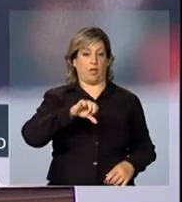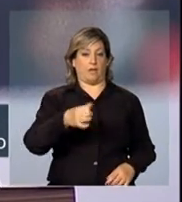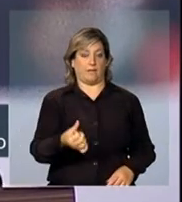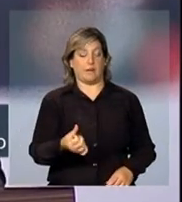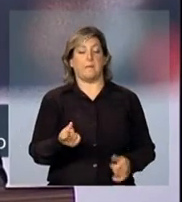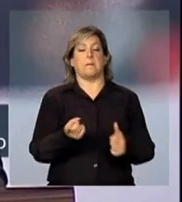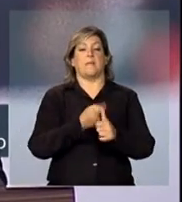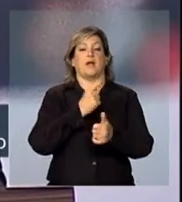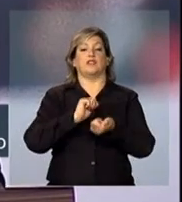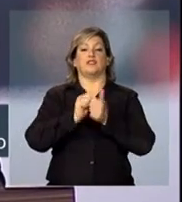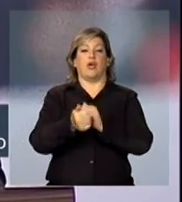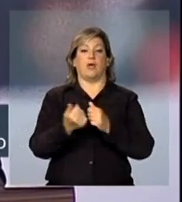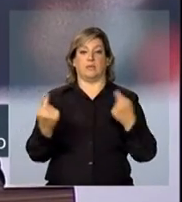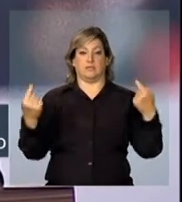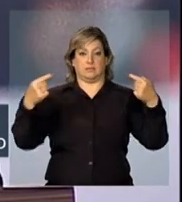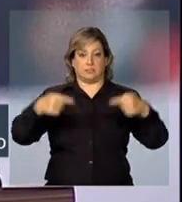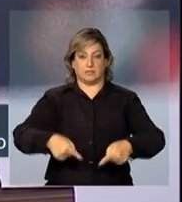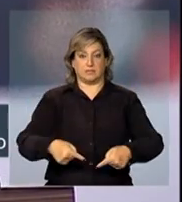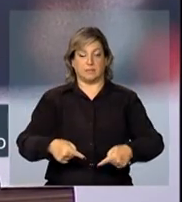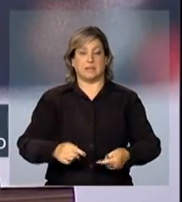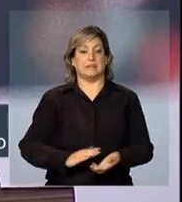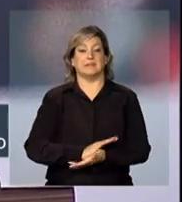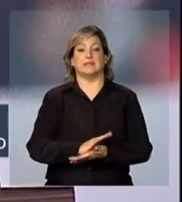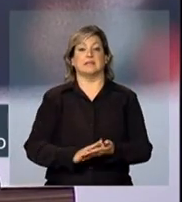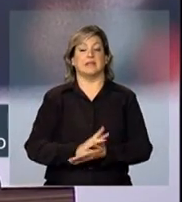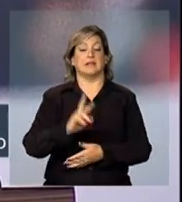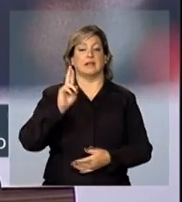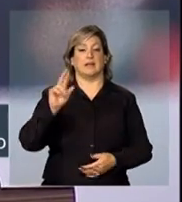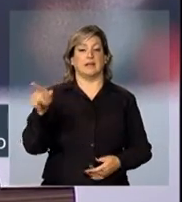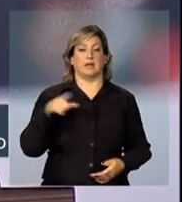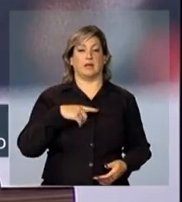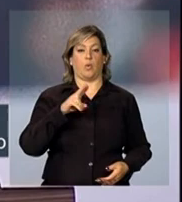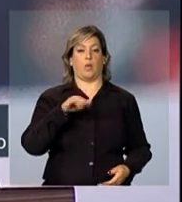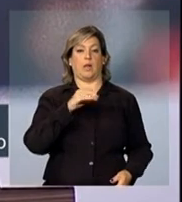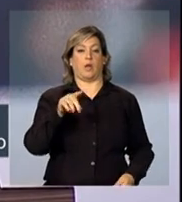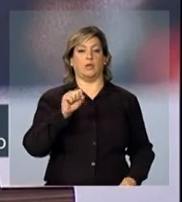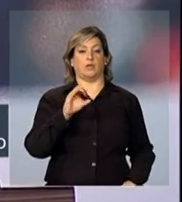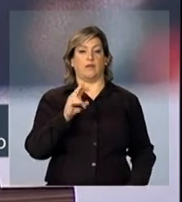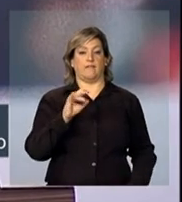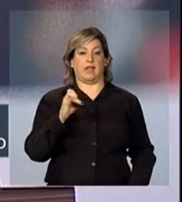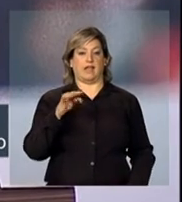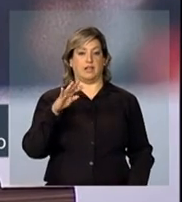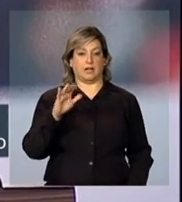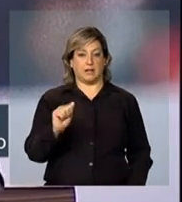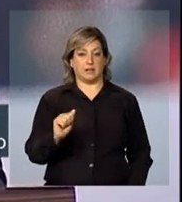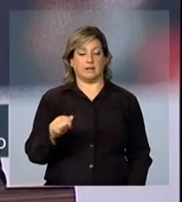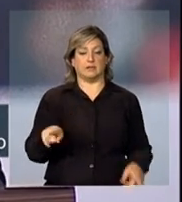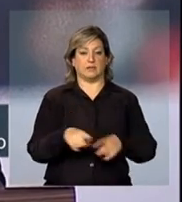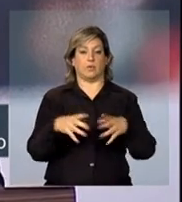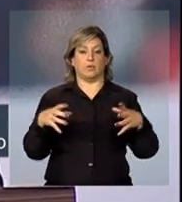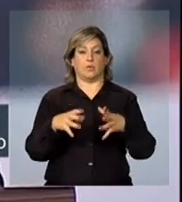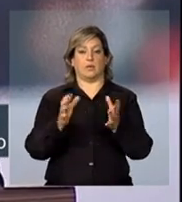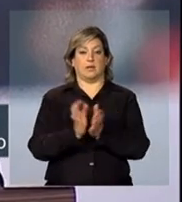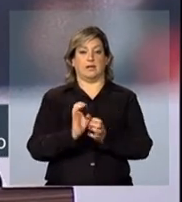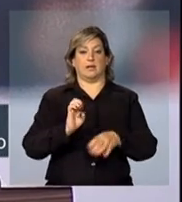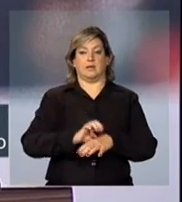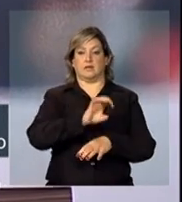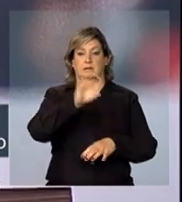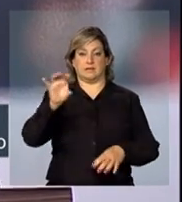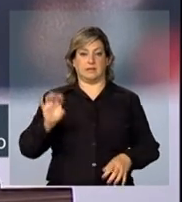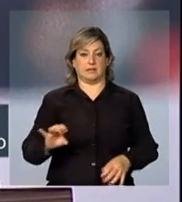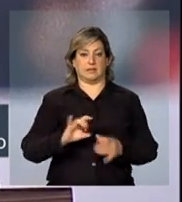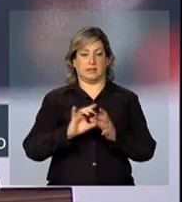que disputou a sem representar a União Soviética ou a comunidade de estados Independentes para o